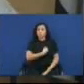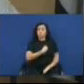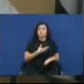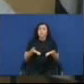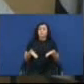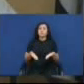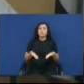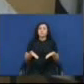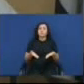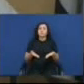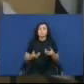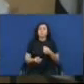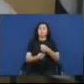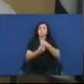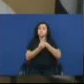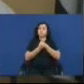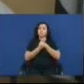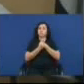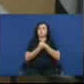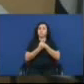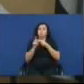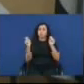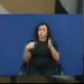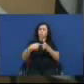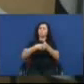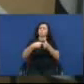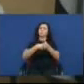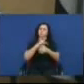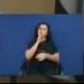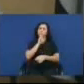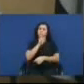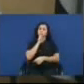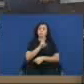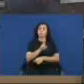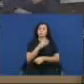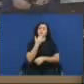aqui para me defender e para ser questionado.